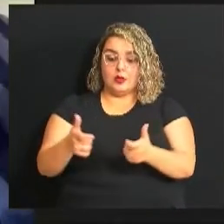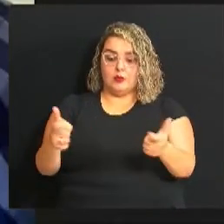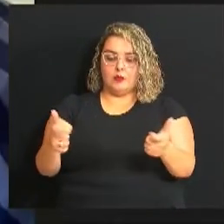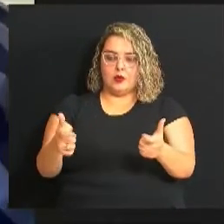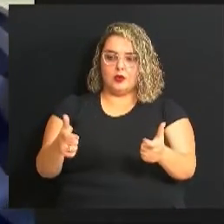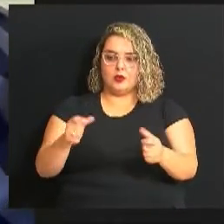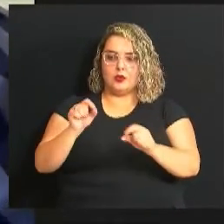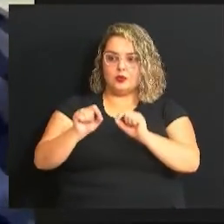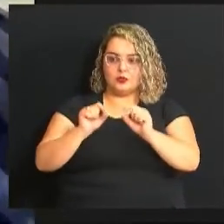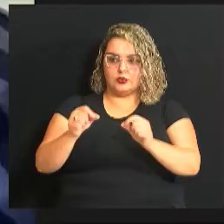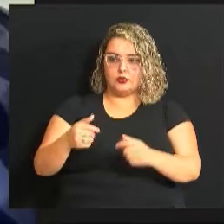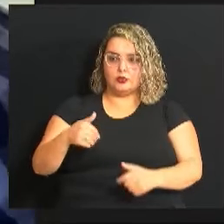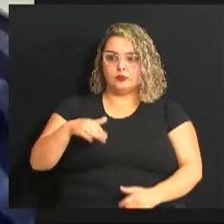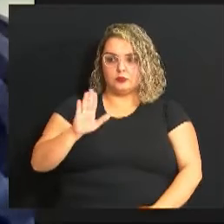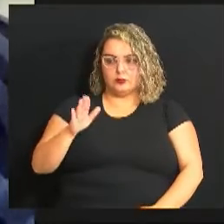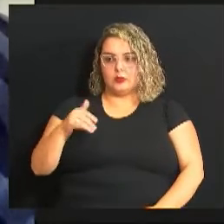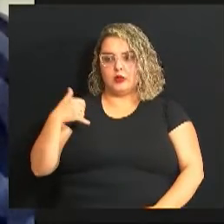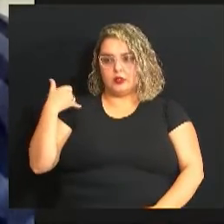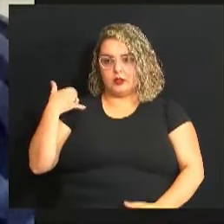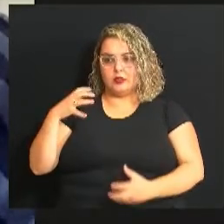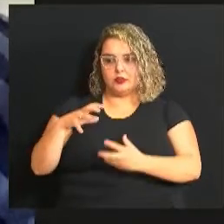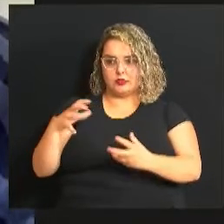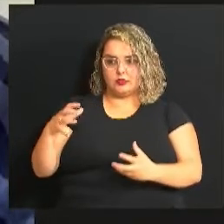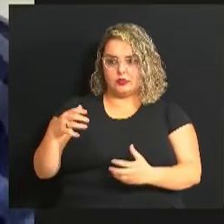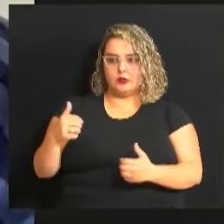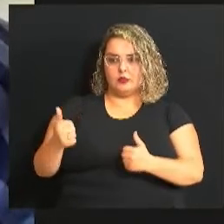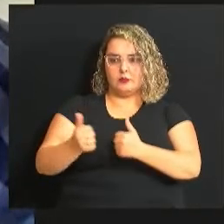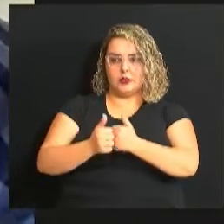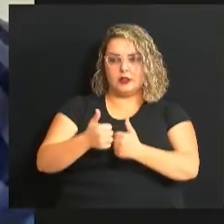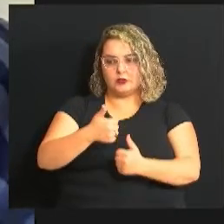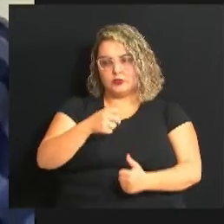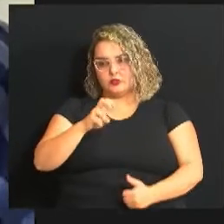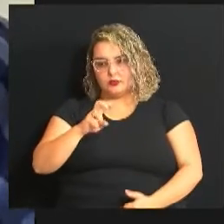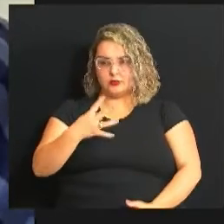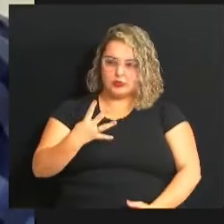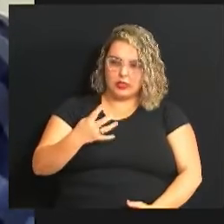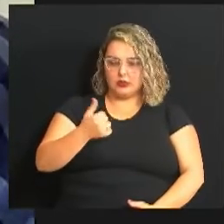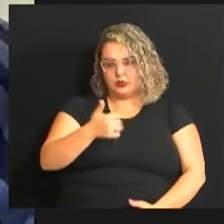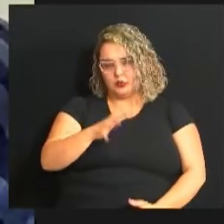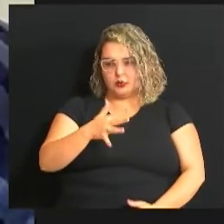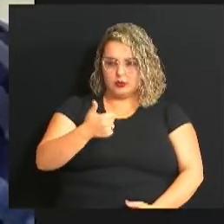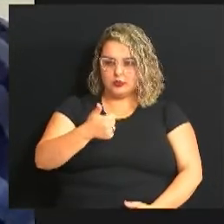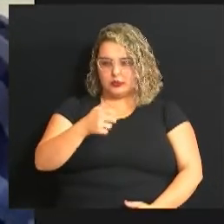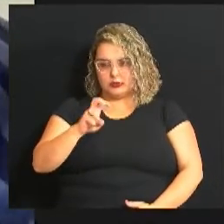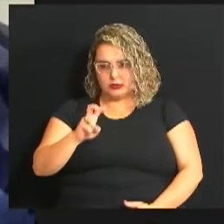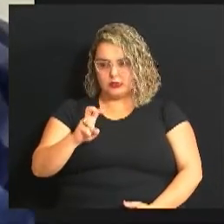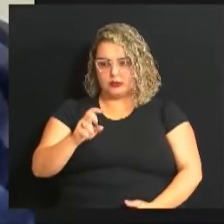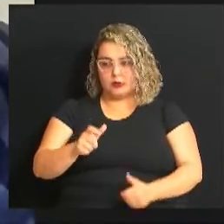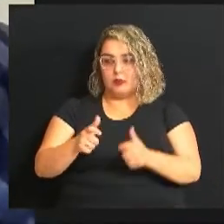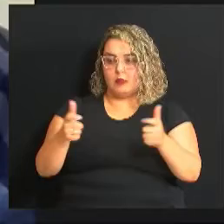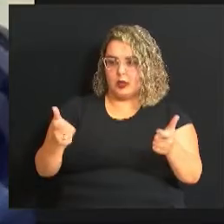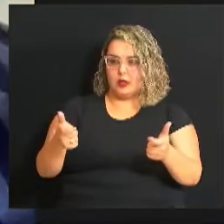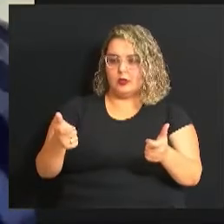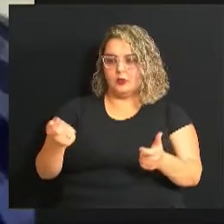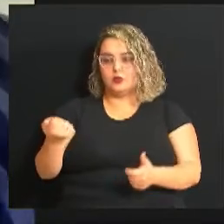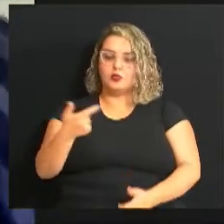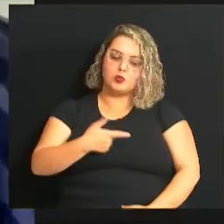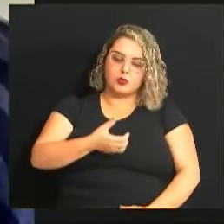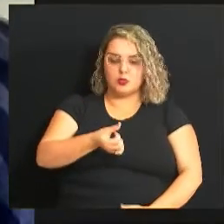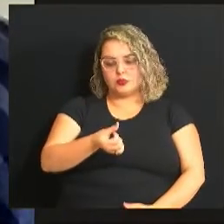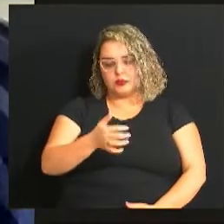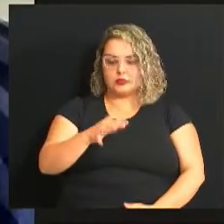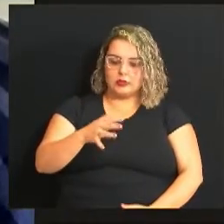crianças, quanto mais velho, maior a prevalência. Já chegando perto dos 14, 15 anos, é muito maior do que, por exemplo, 5, 6 anos a